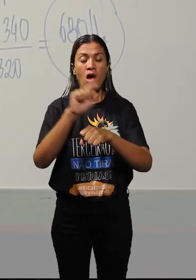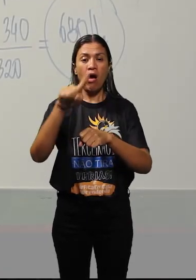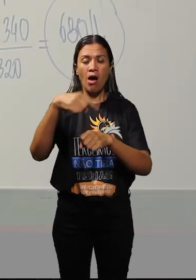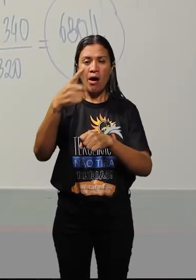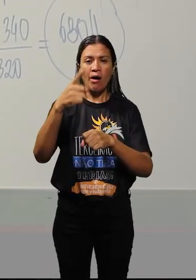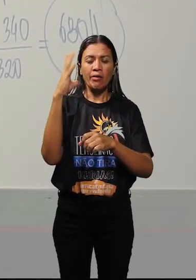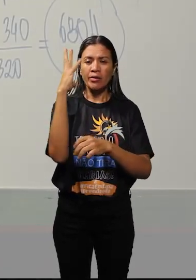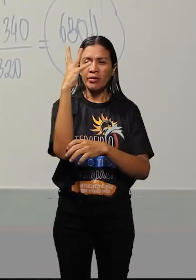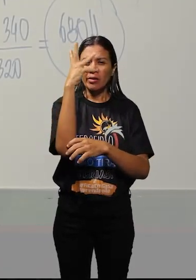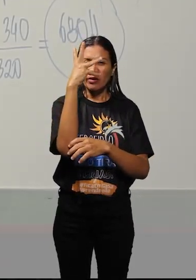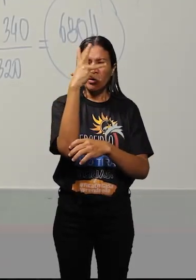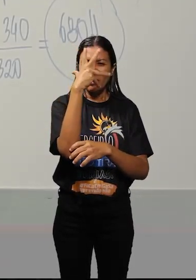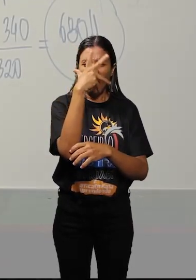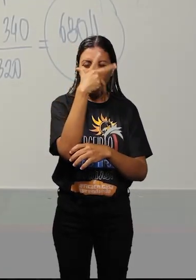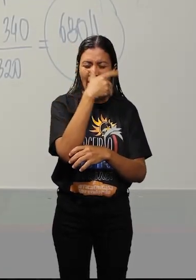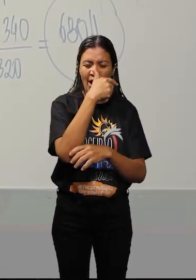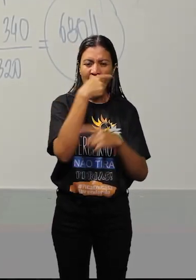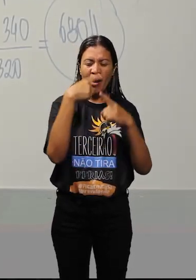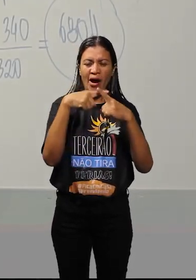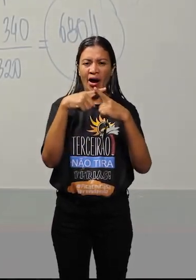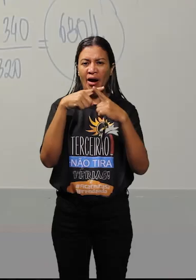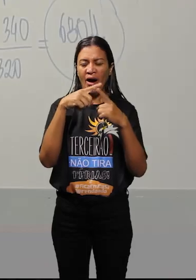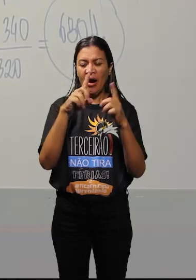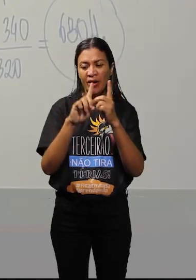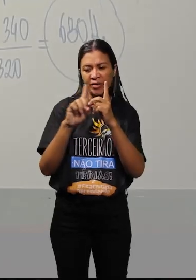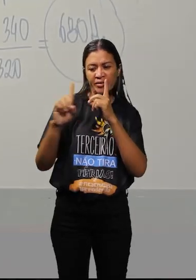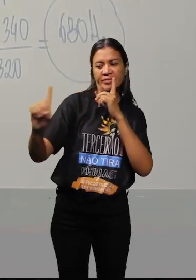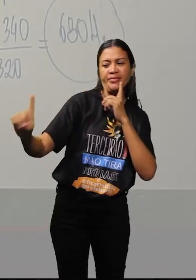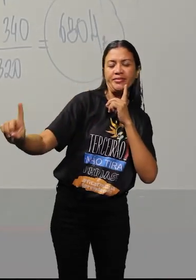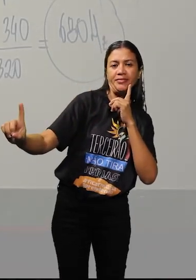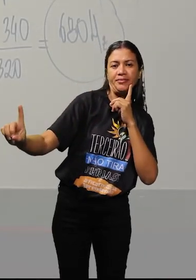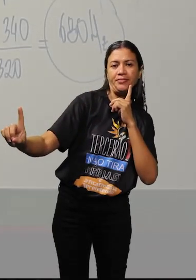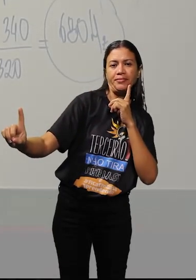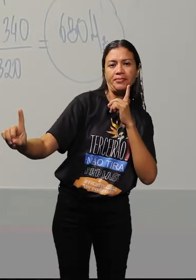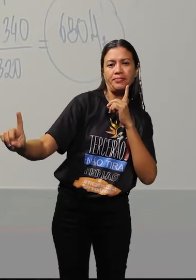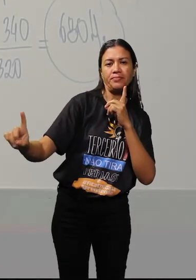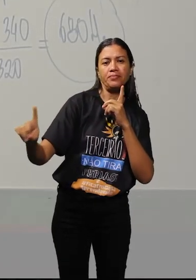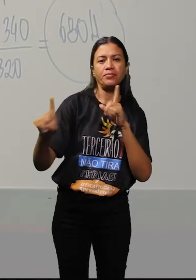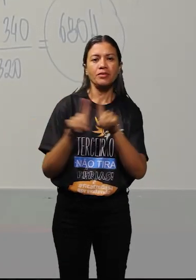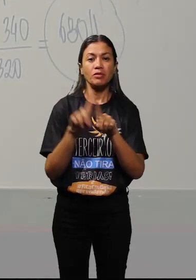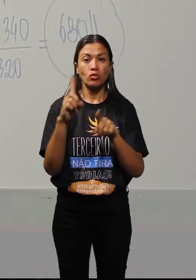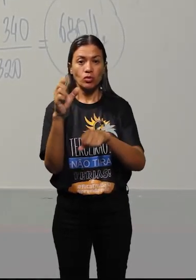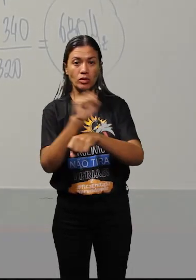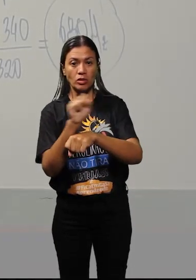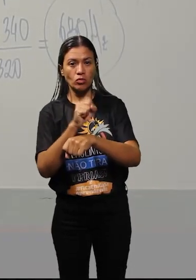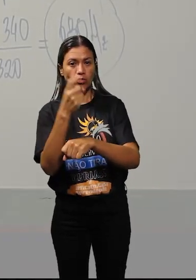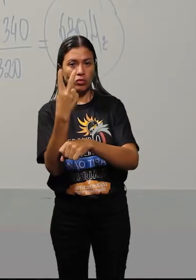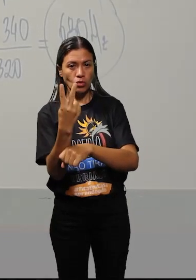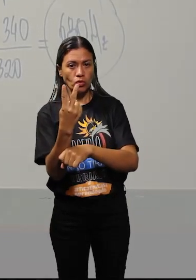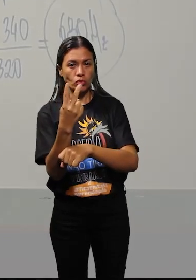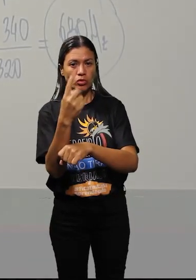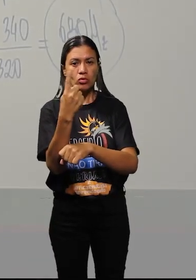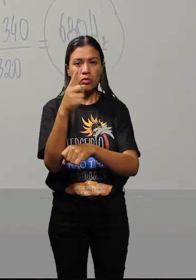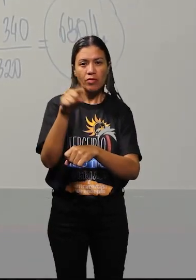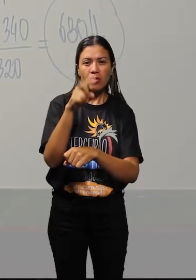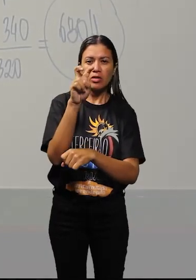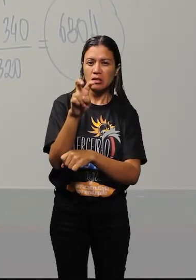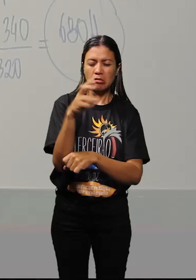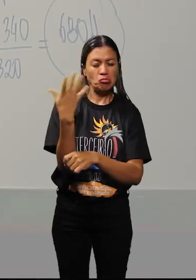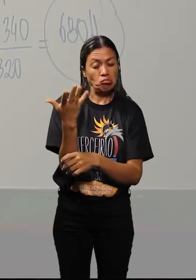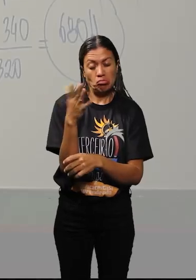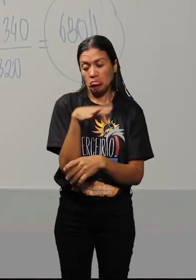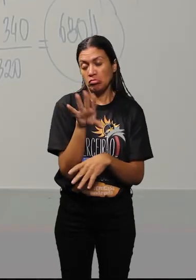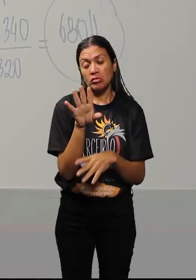comprimento de onda maior. Então, um aumento no comprimento de onda, um aumento aparente, acarreta em